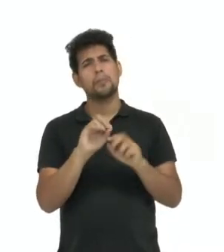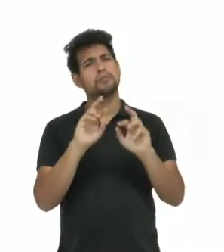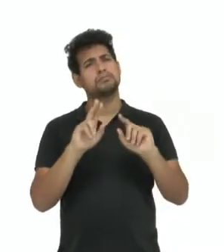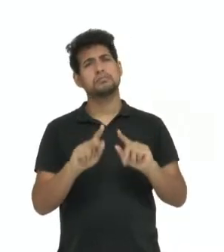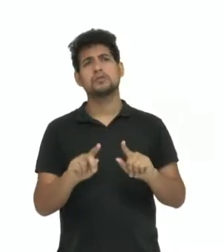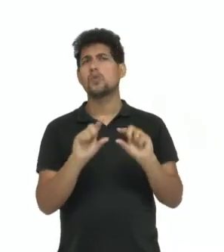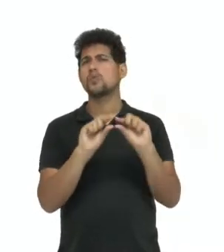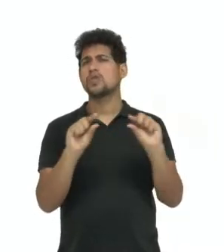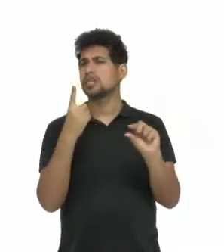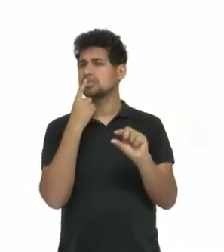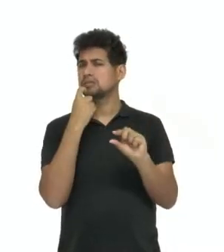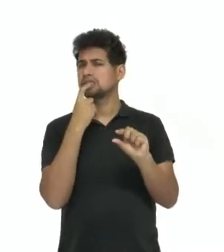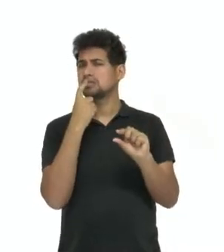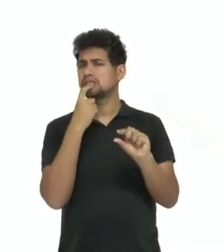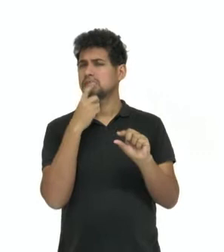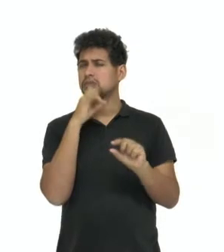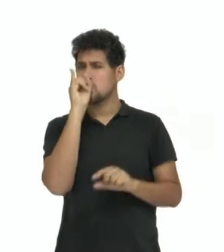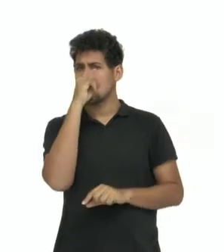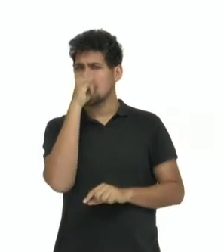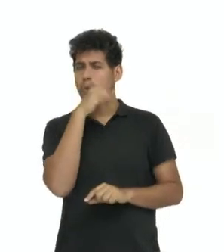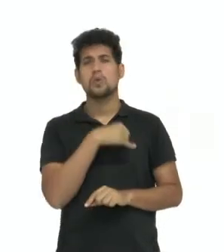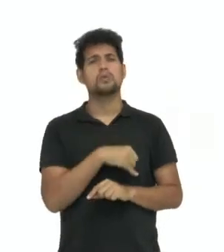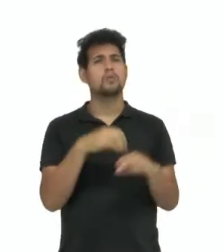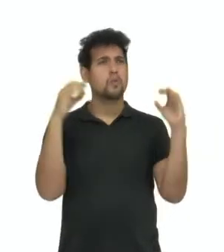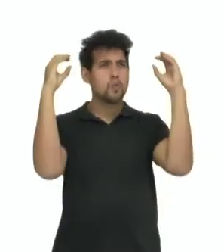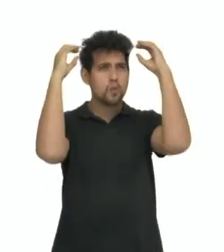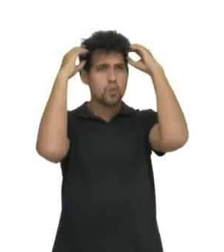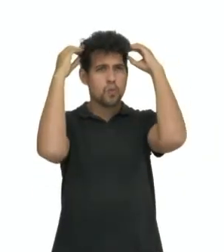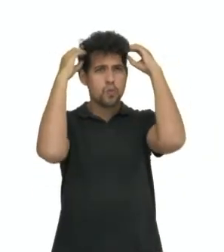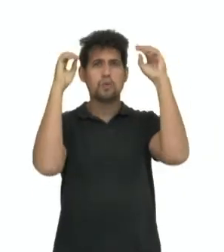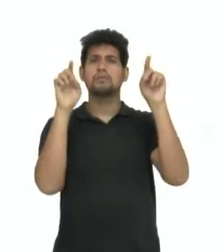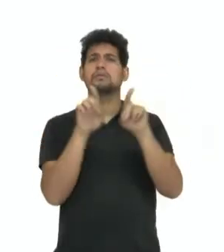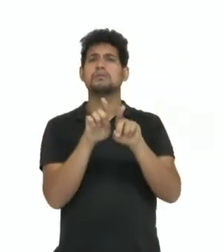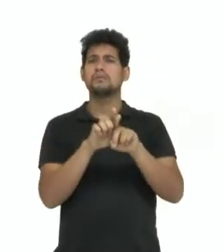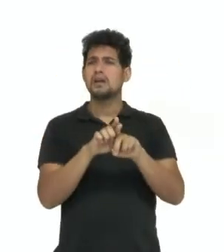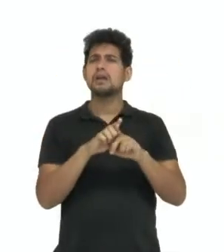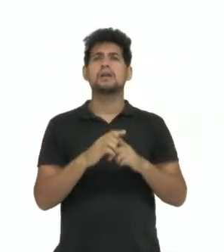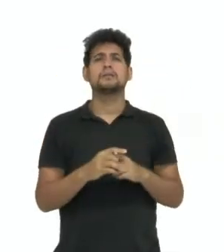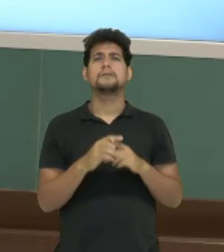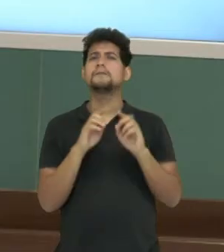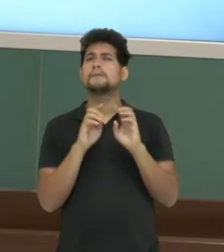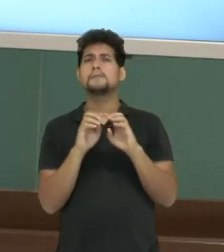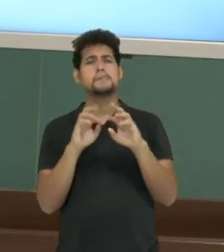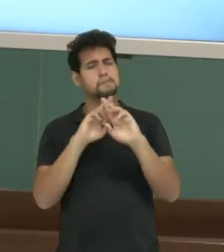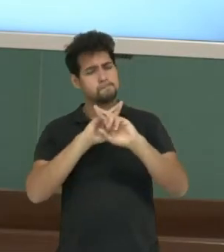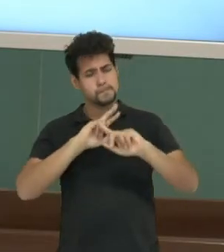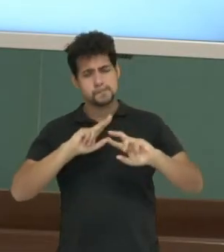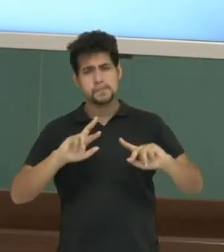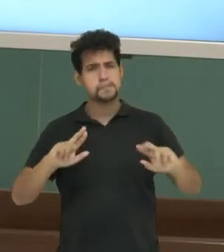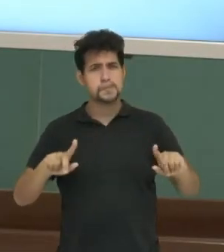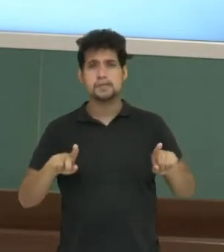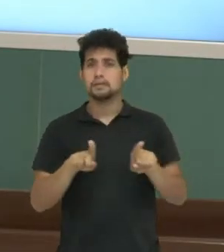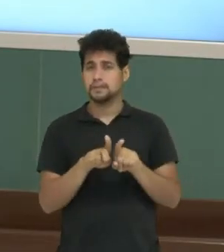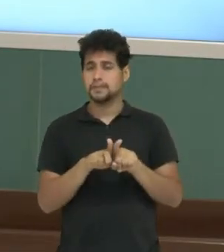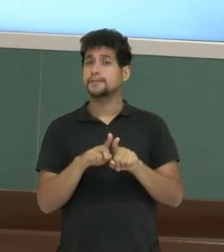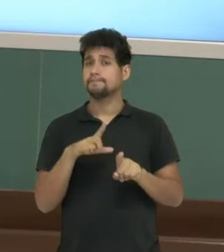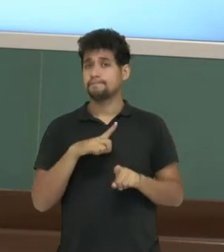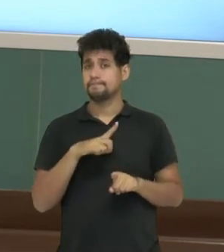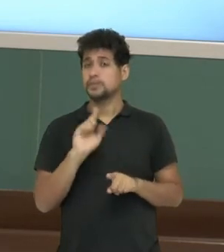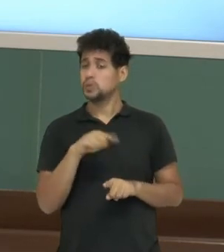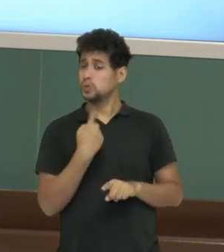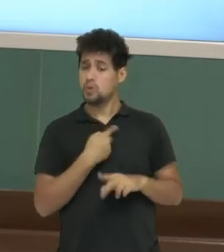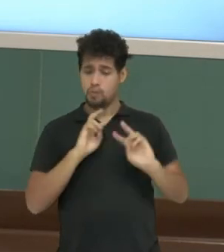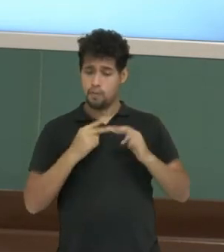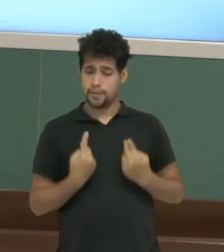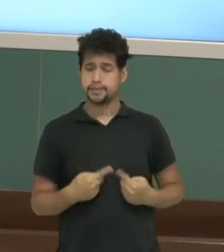o porco, o urso, o chimpanzé, o gorila, etc. Nós, seres humanos também, né? Somos